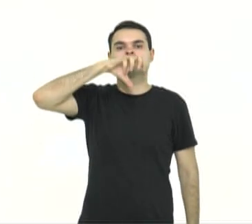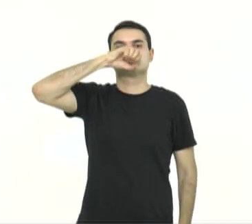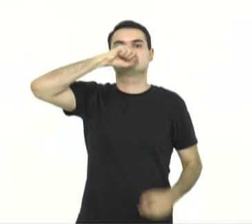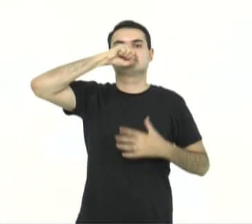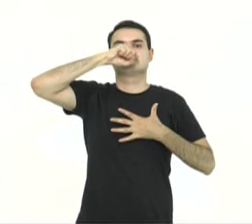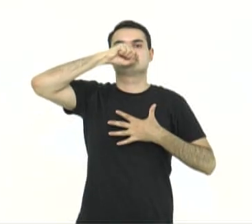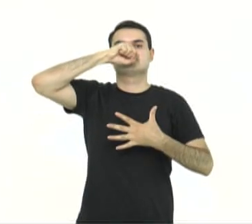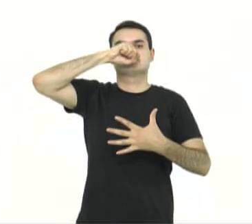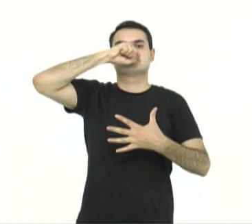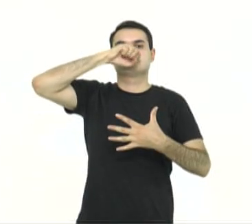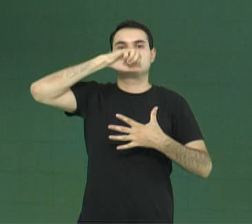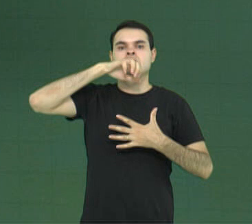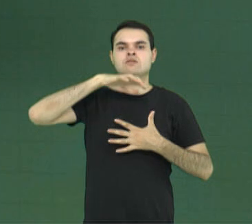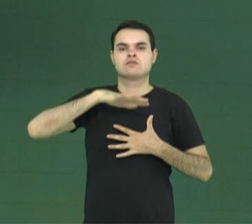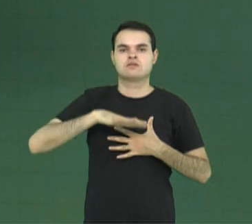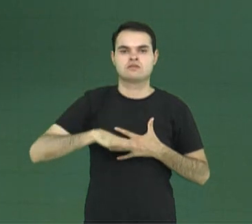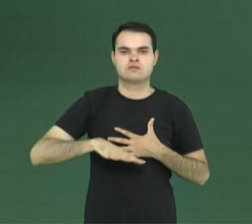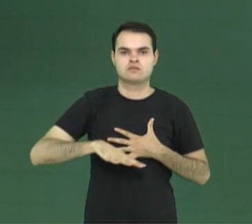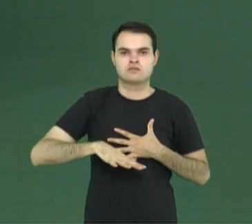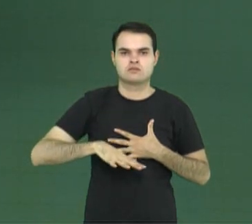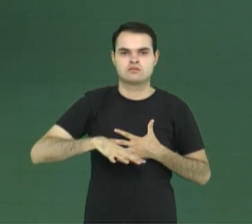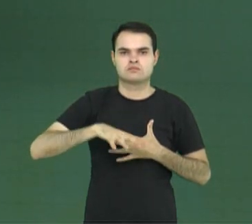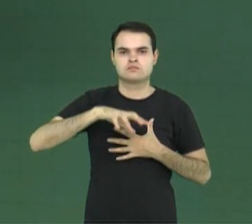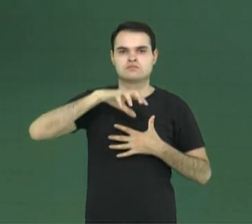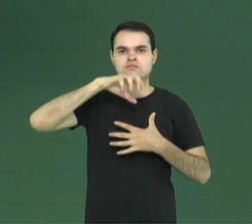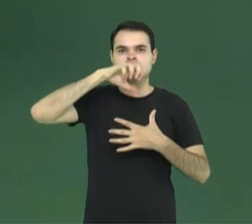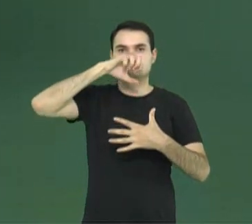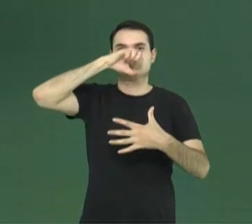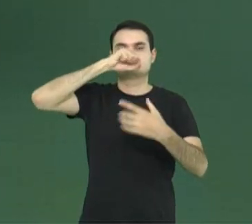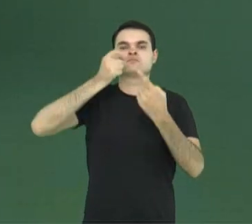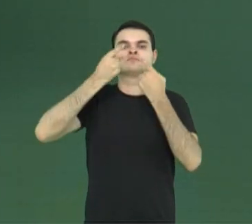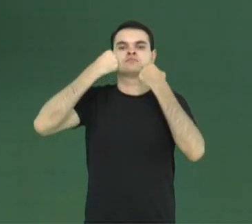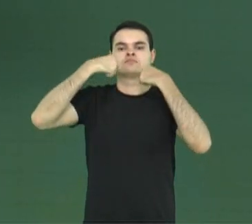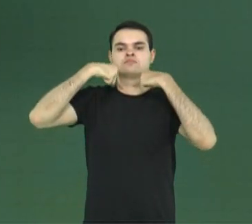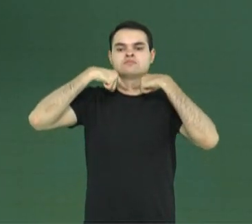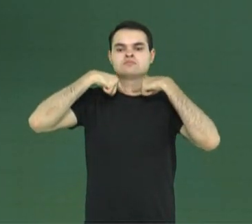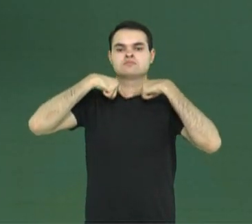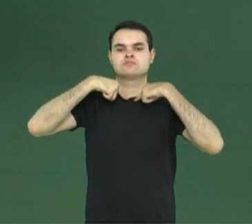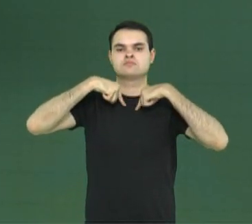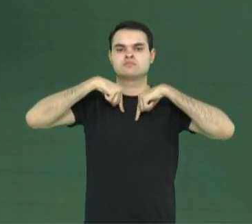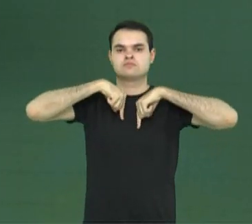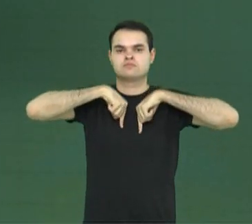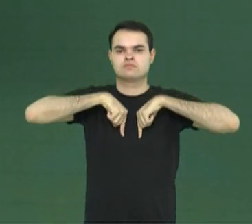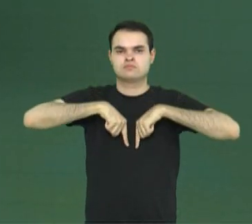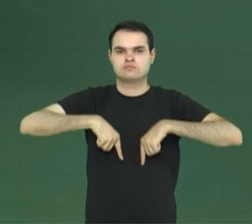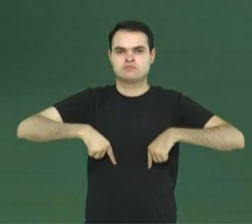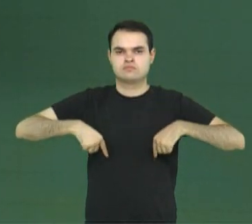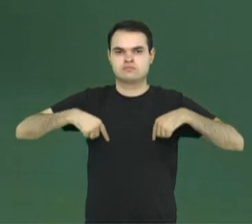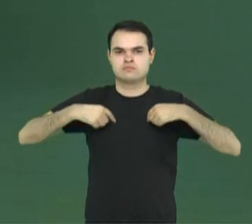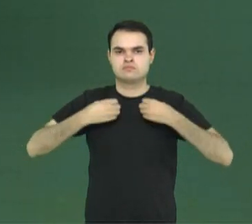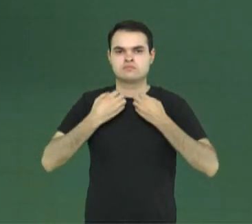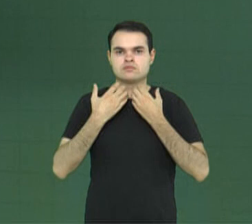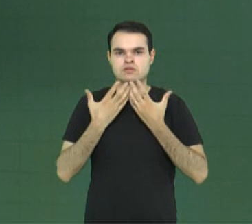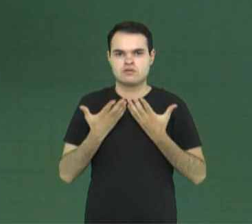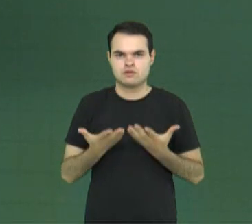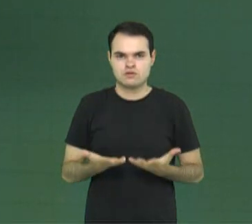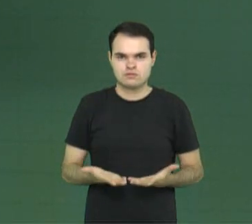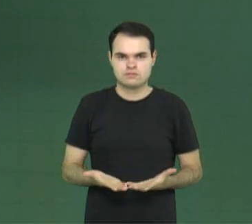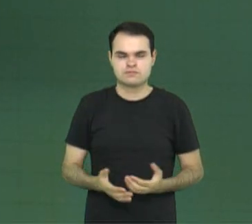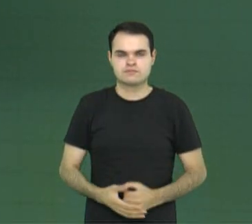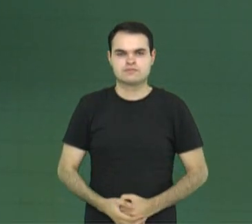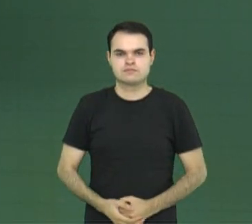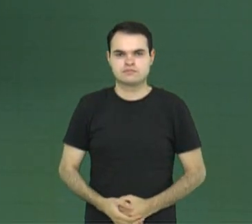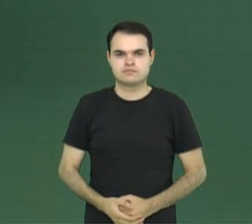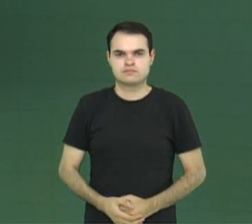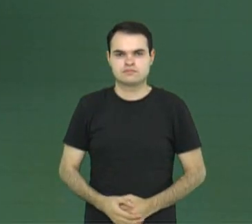passa pela cavidade nasal, pela faringe, depois a laringe, e esse é o trato respiratório superior. Chegando na